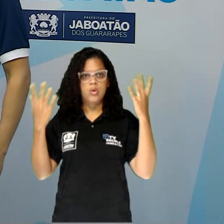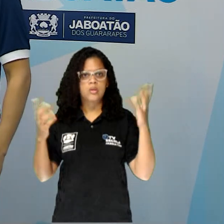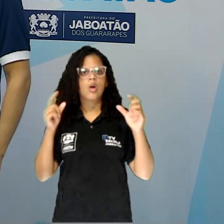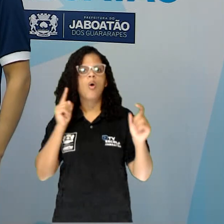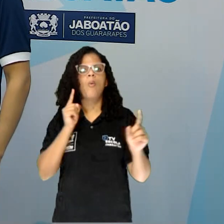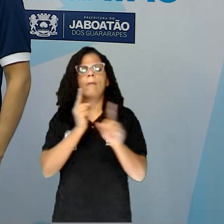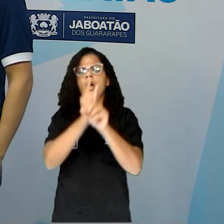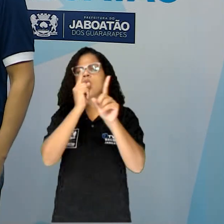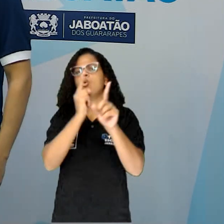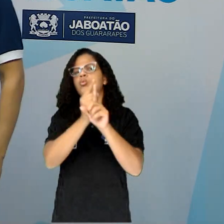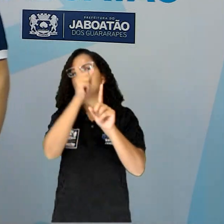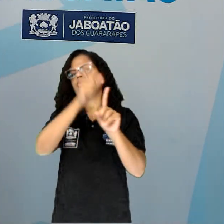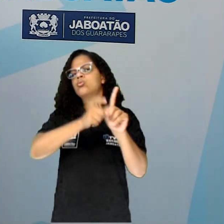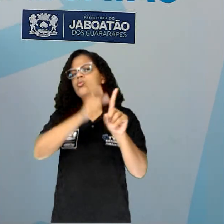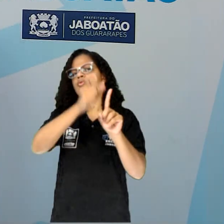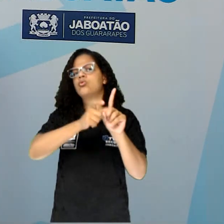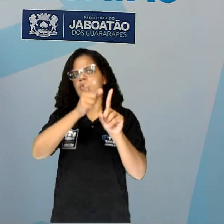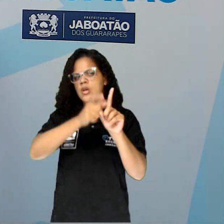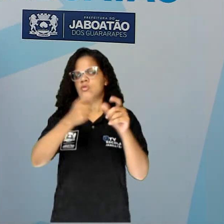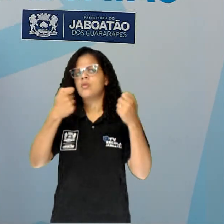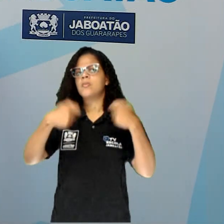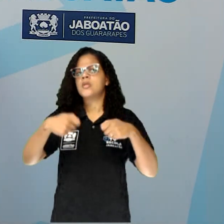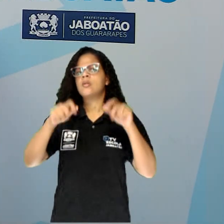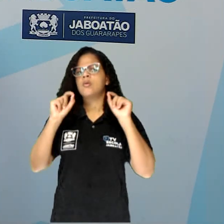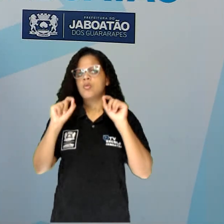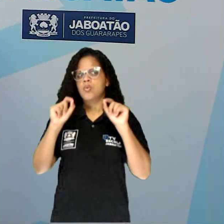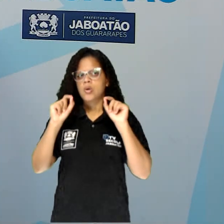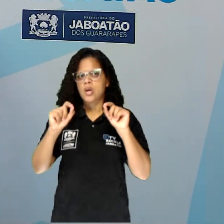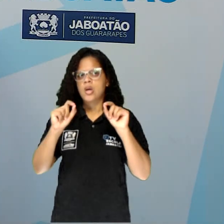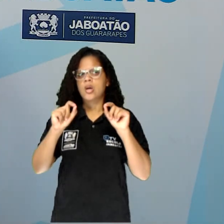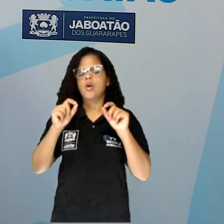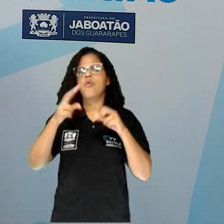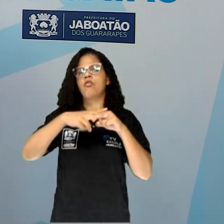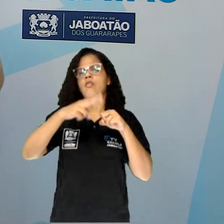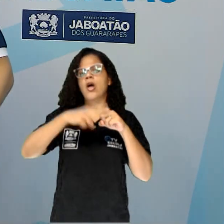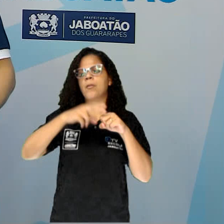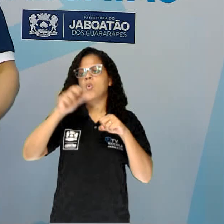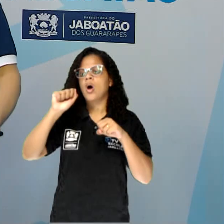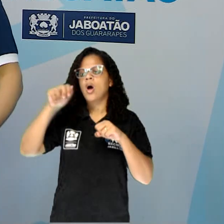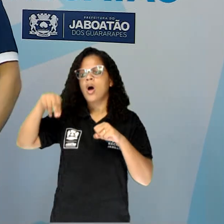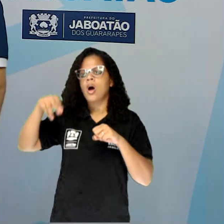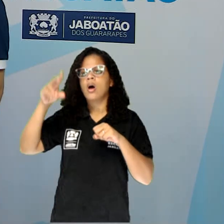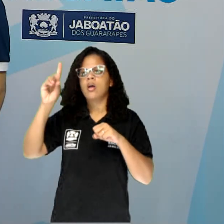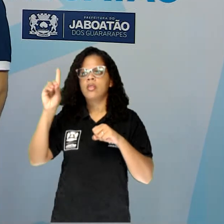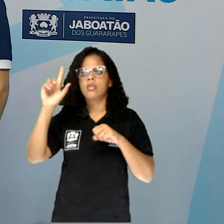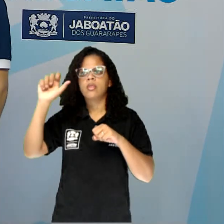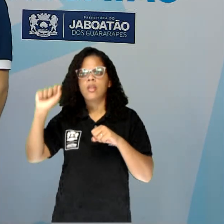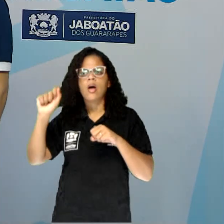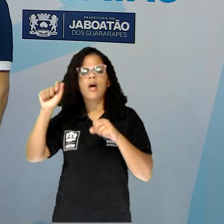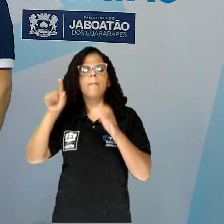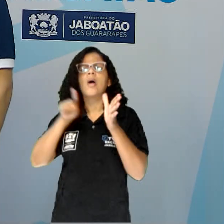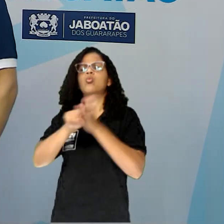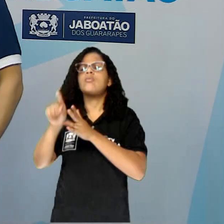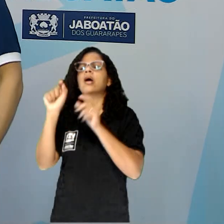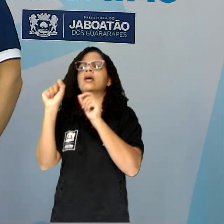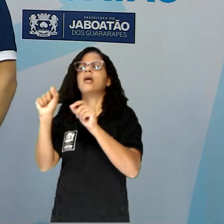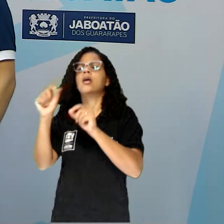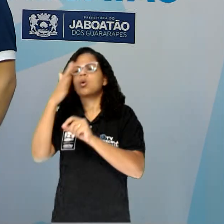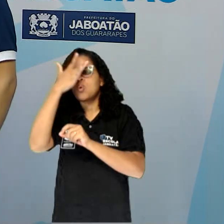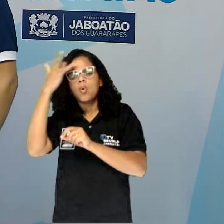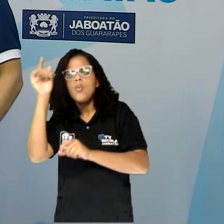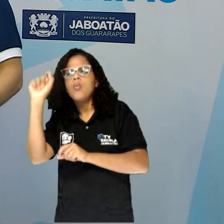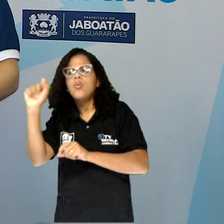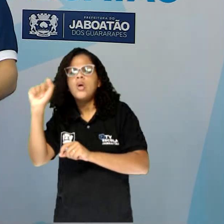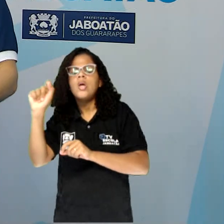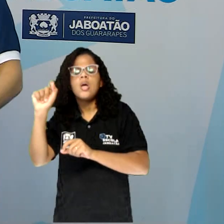vai olhar para o verbo, que no caso é anda, e vai perguntar para ele quem ou o que anda no Brasil de cima em alto